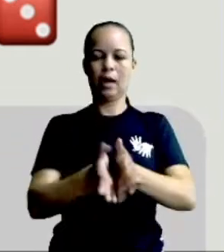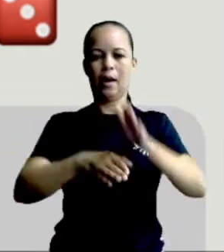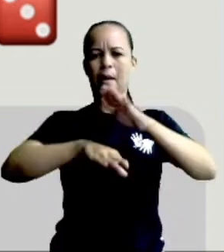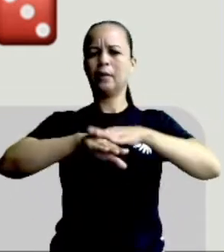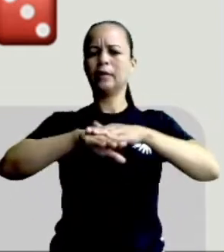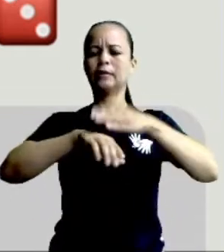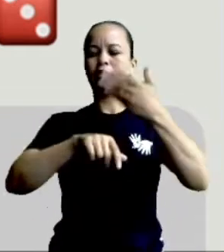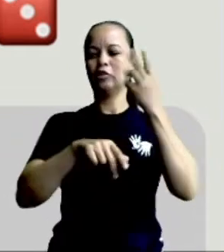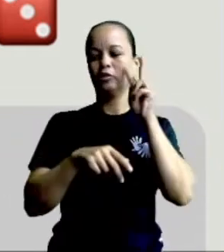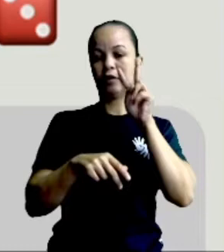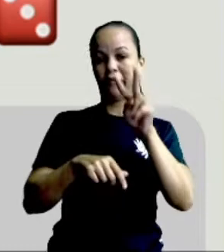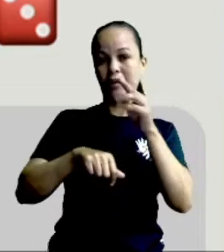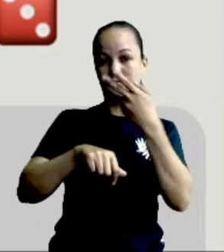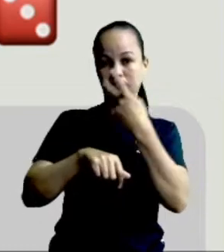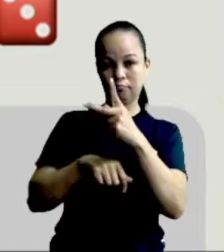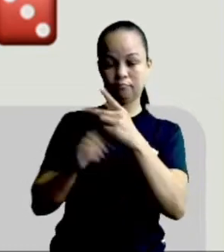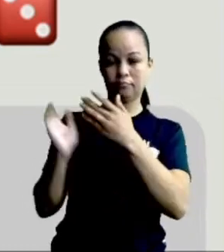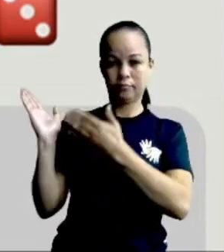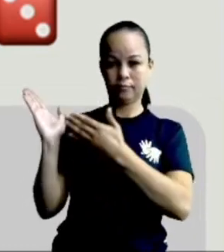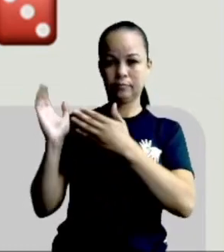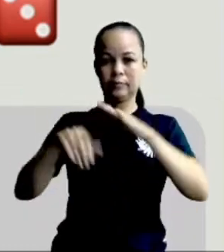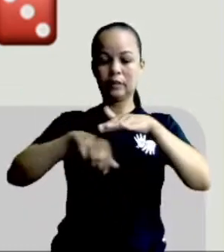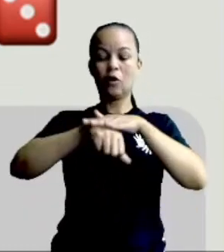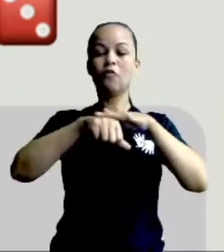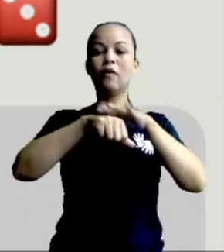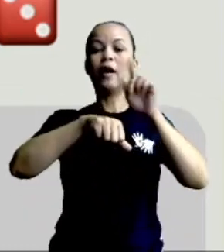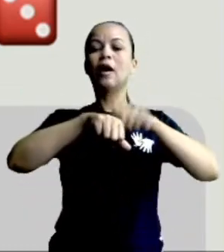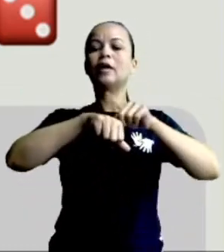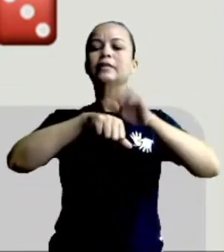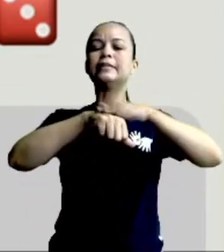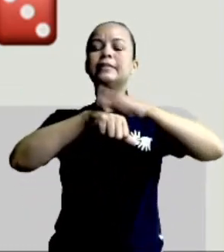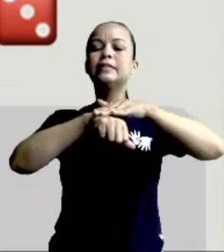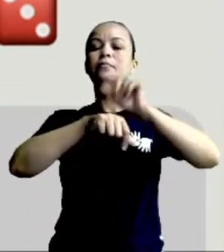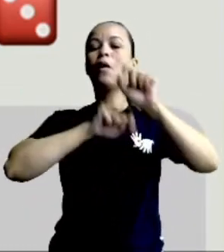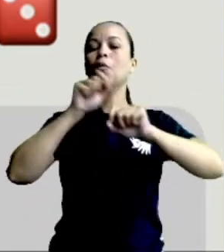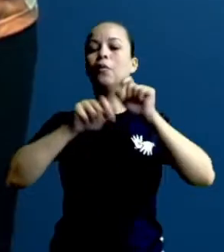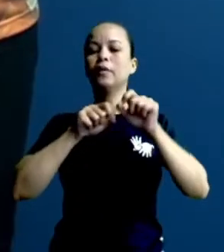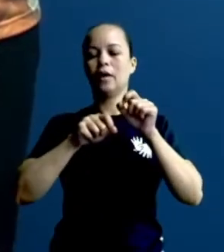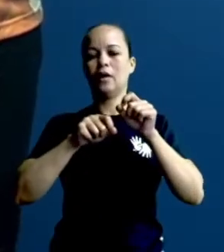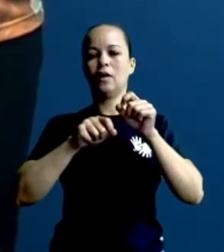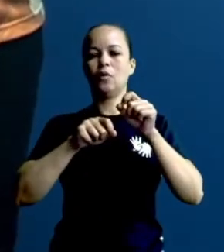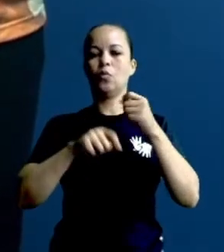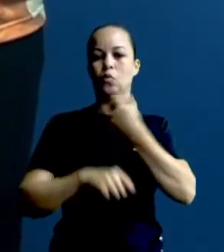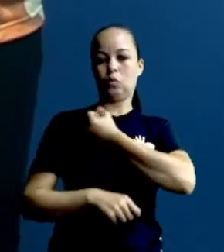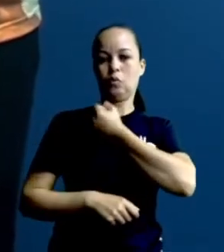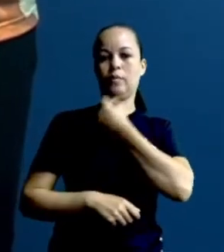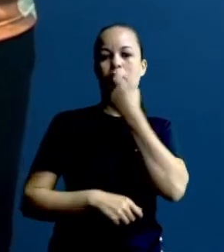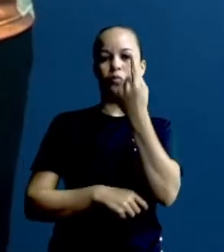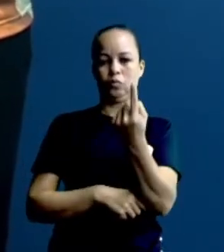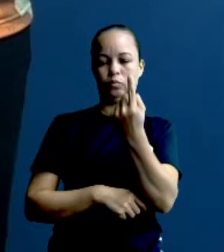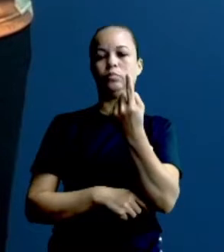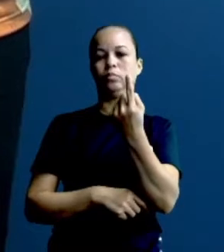branco, né, que a gente está vendo aí, está para cima o valor 1, né? A representação